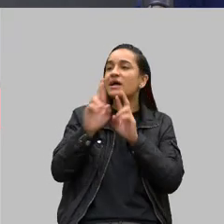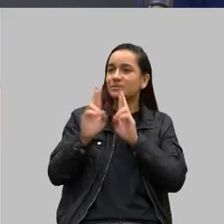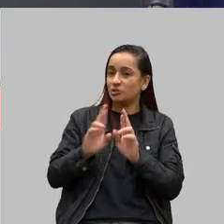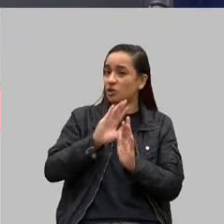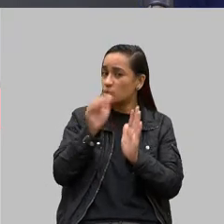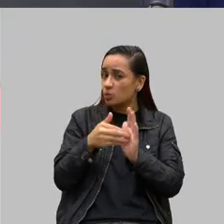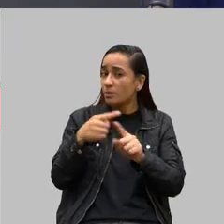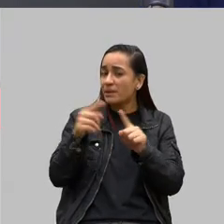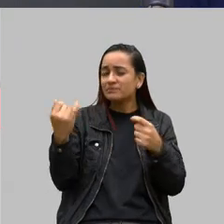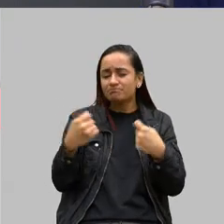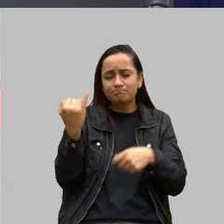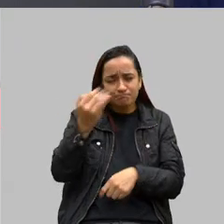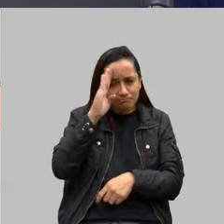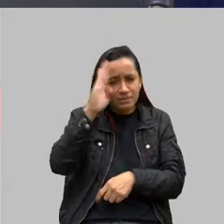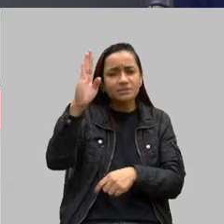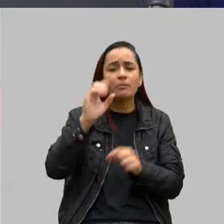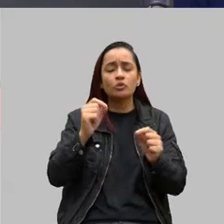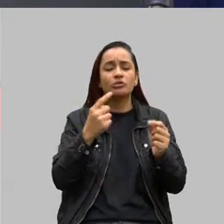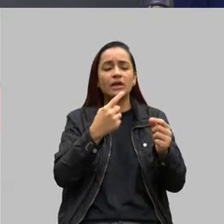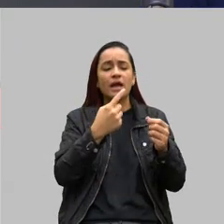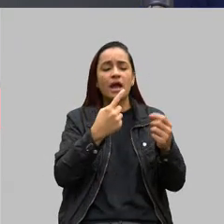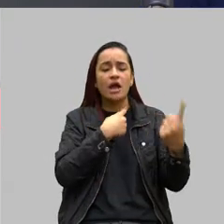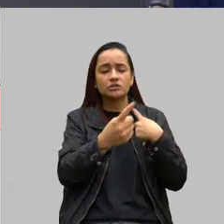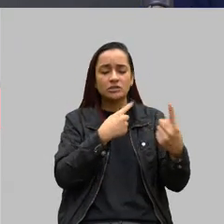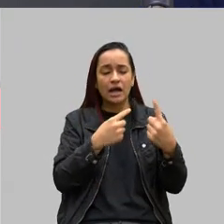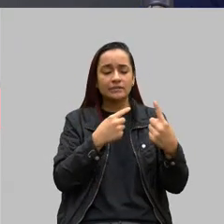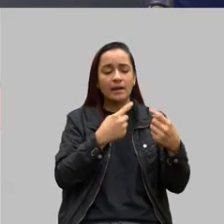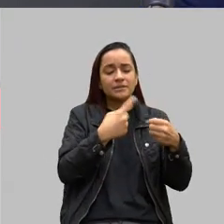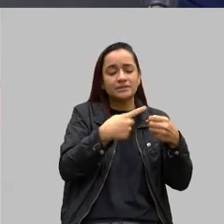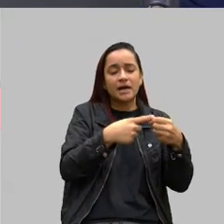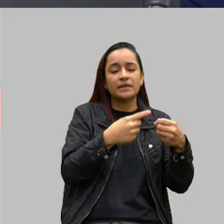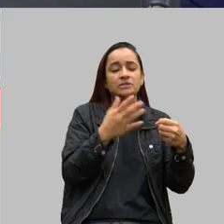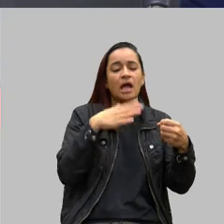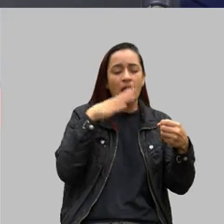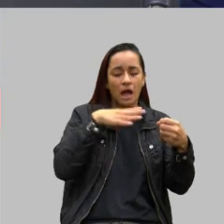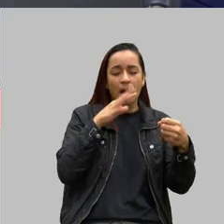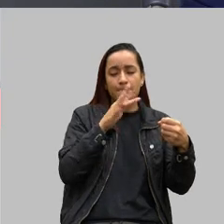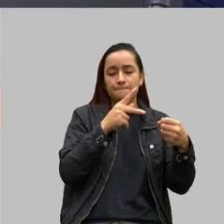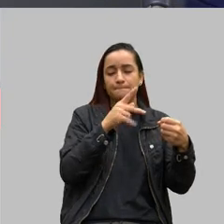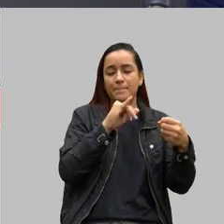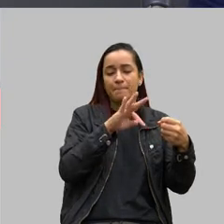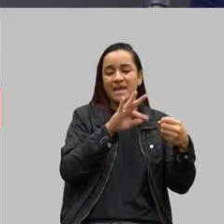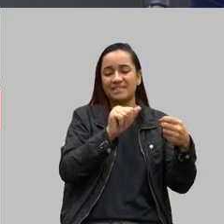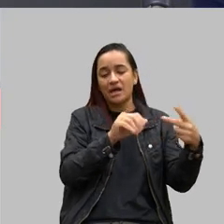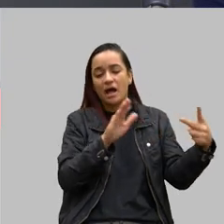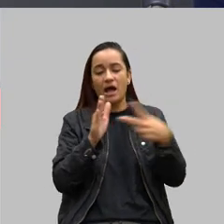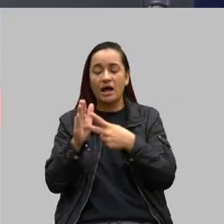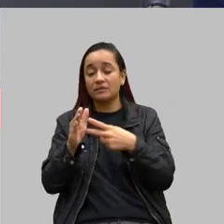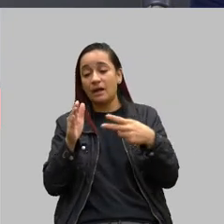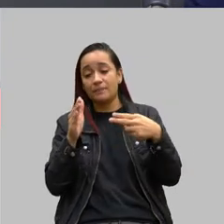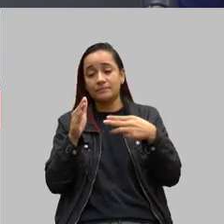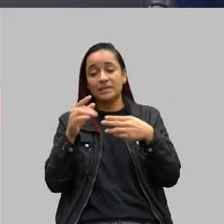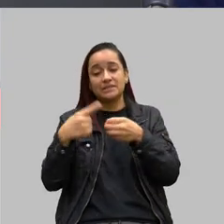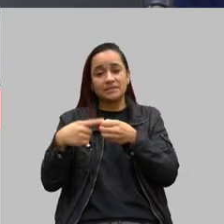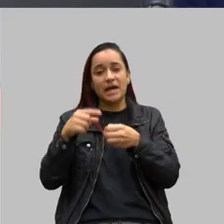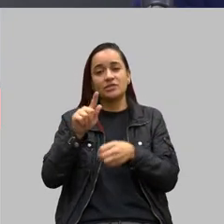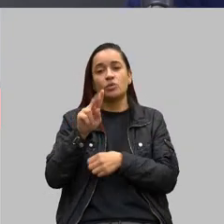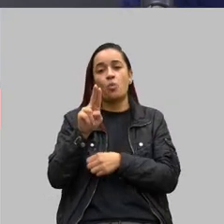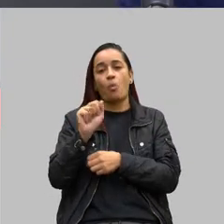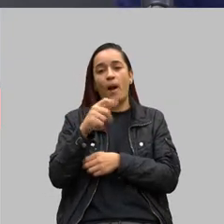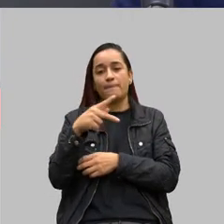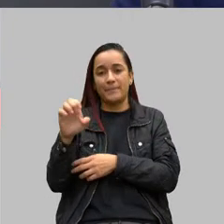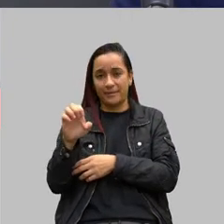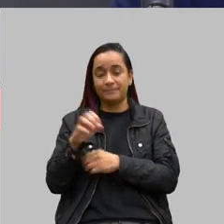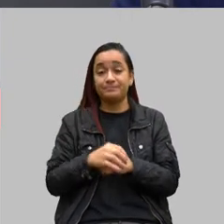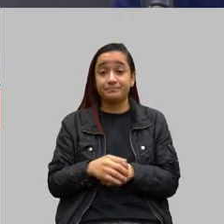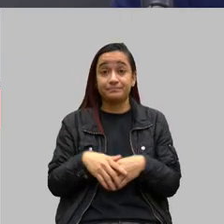estrada Pimenta Guapé fundamental nós dar mais uma esclarecida agradecer Rodrigo e o secretário também os